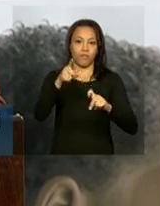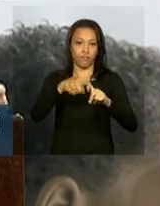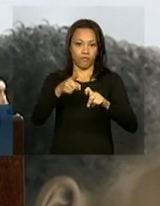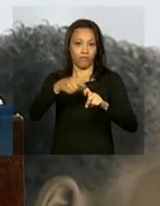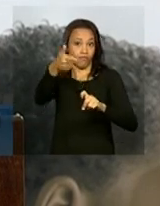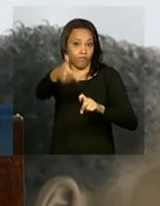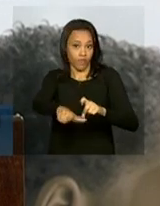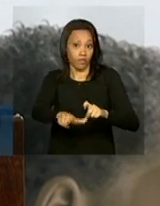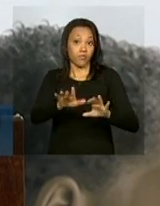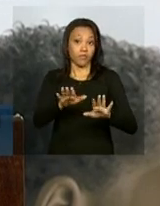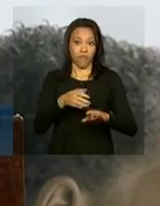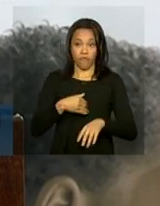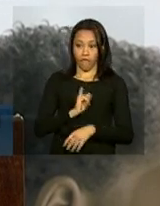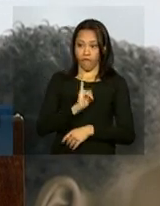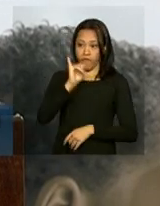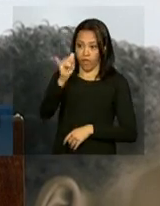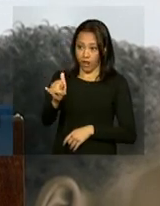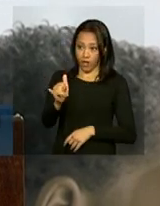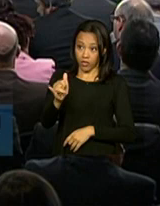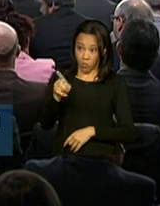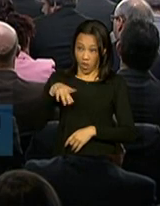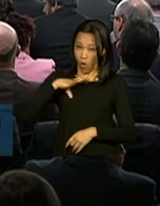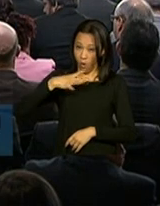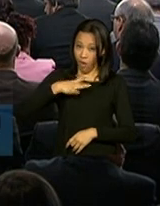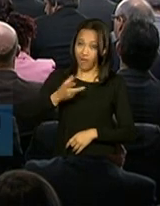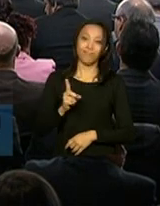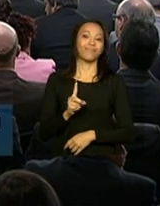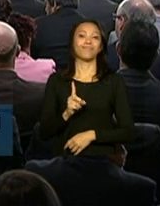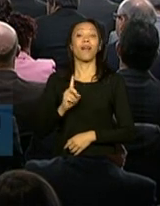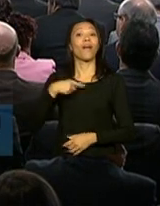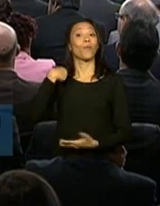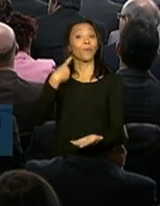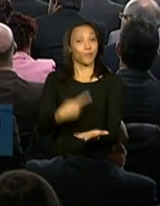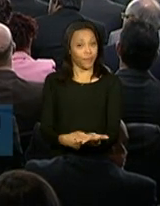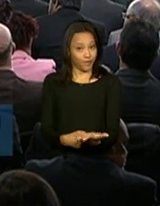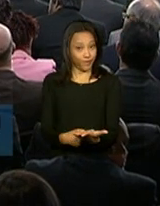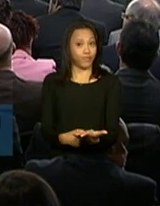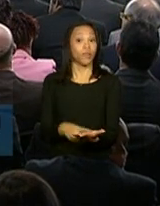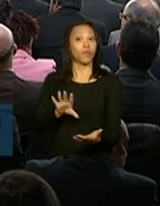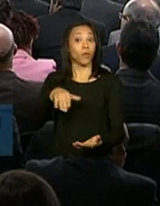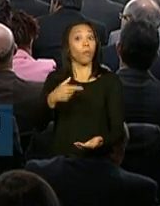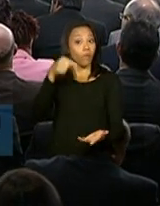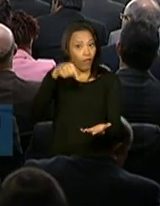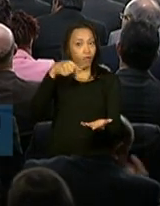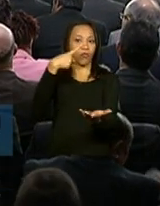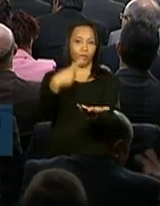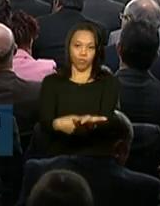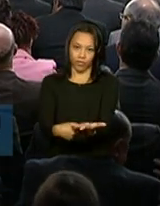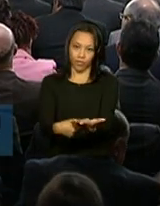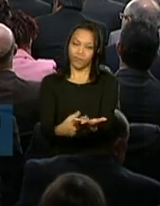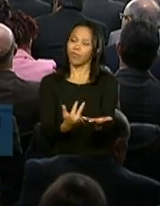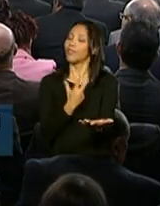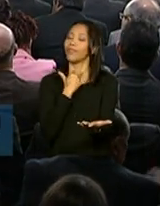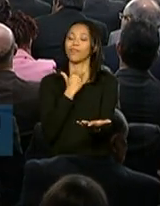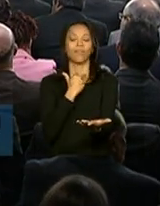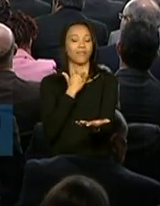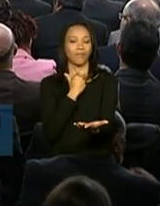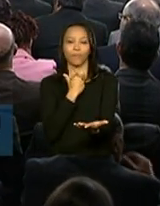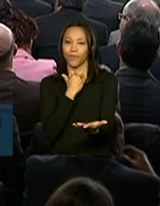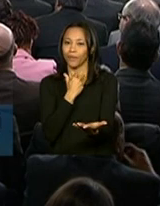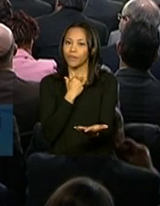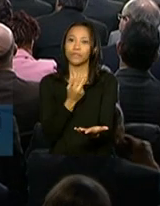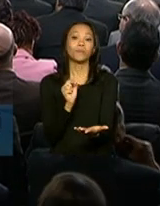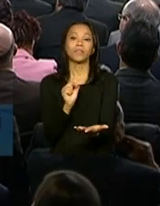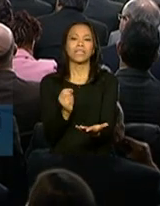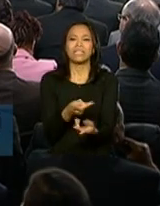Padilha, não é coragem, não, é dever. Porque quando é o dever, não pode haver